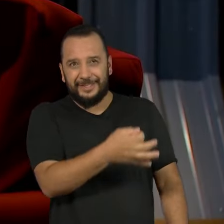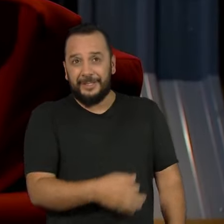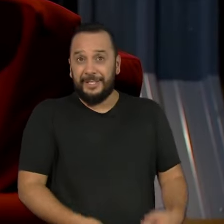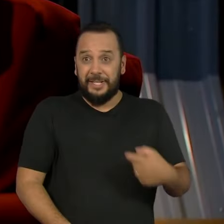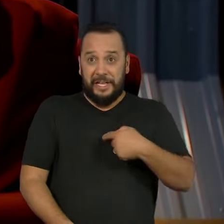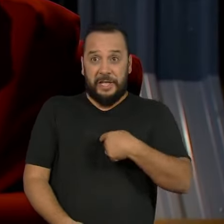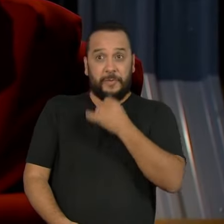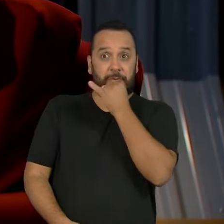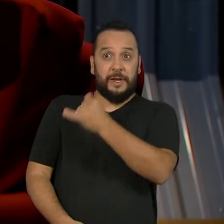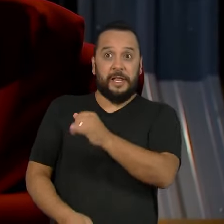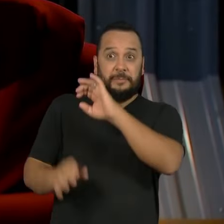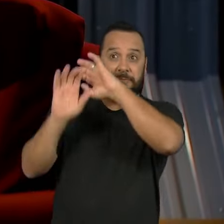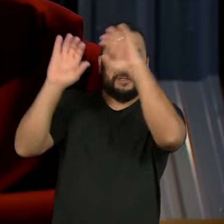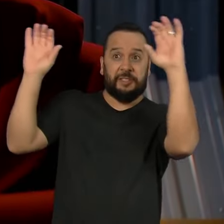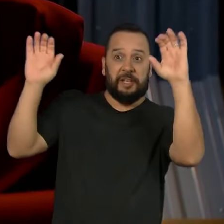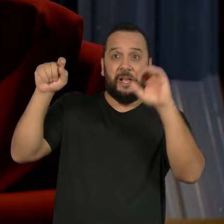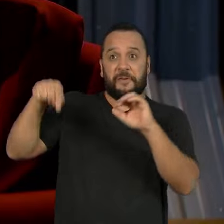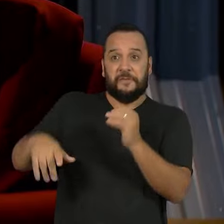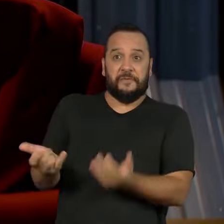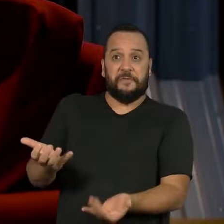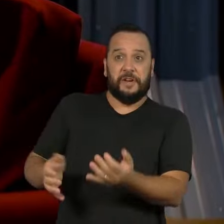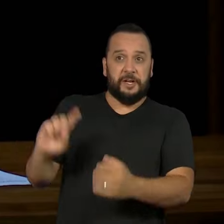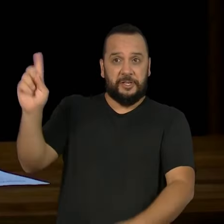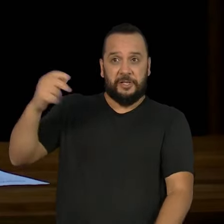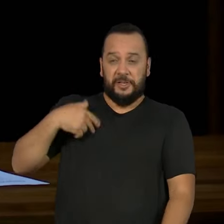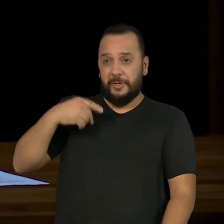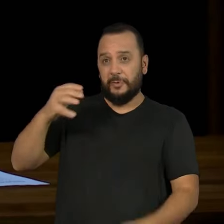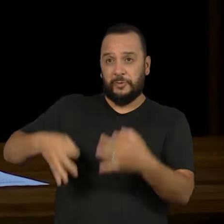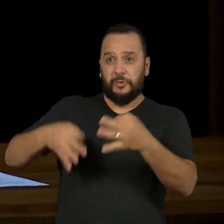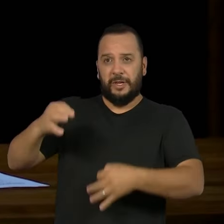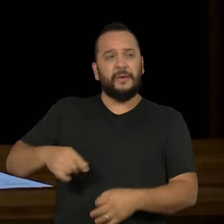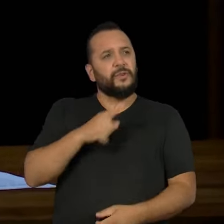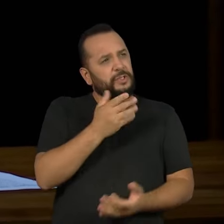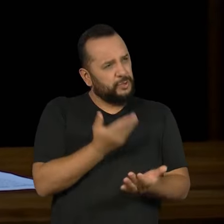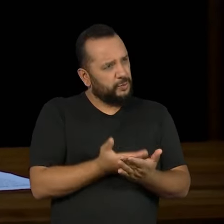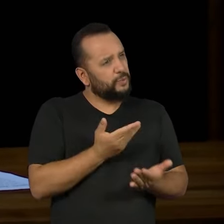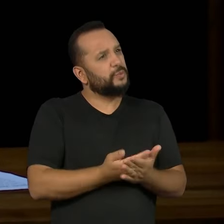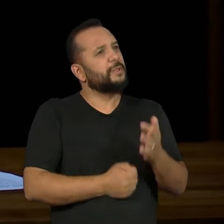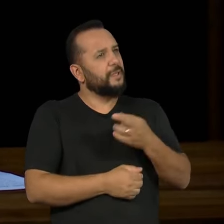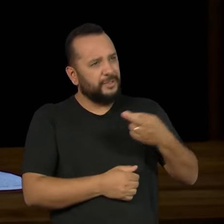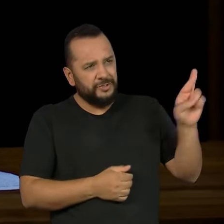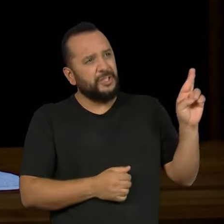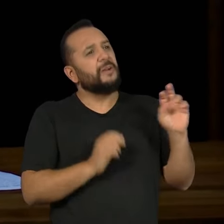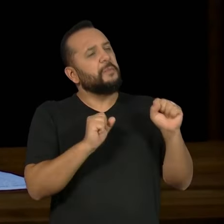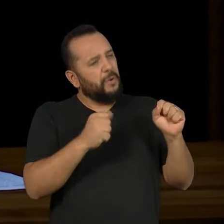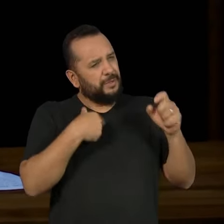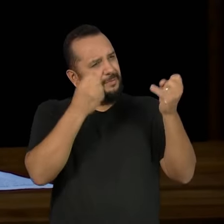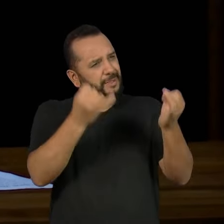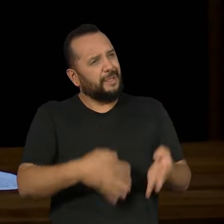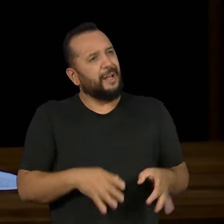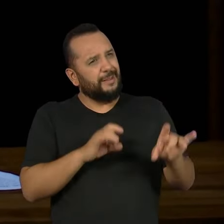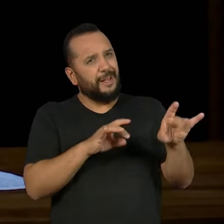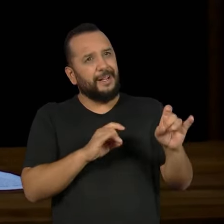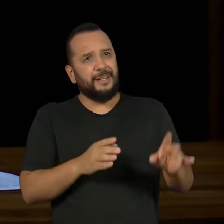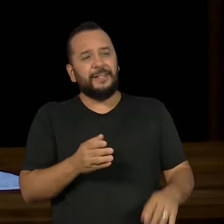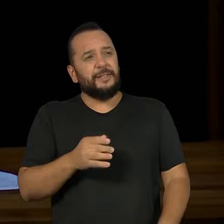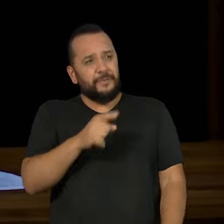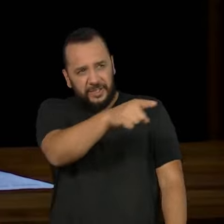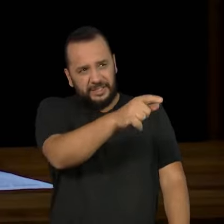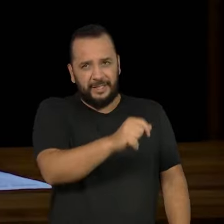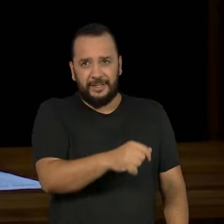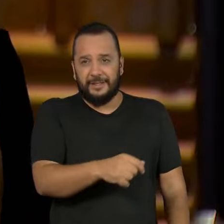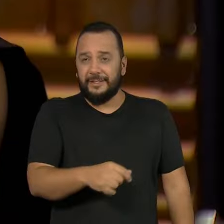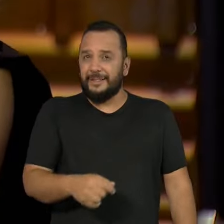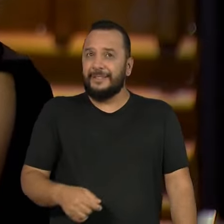eu para dizer quem vai pro céu e pro inferno eu você é uma estudiosa de religião Você pode falar Tecnicamente você aí eu posso